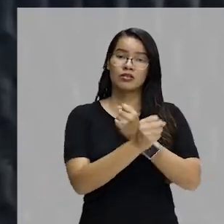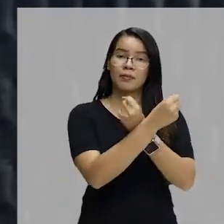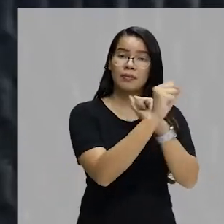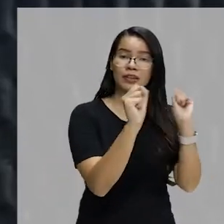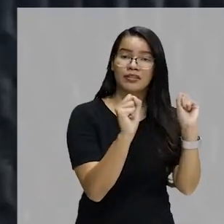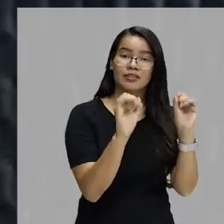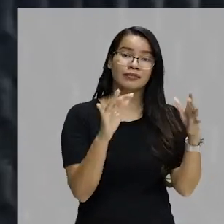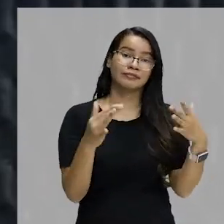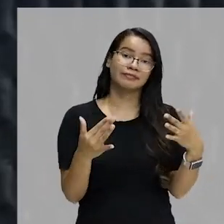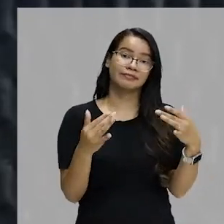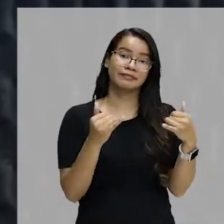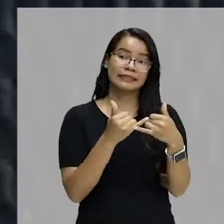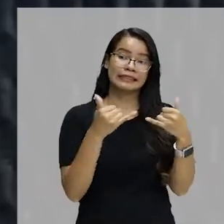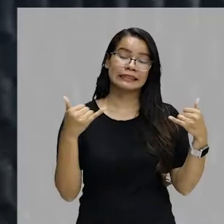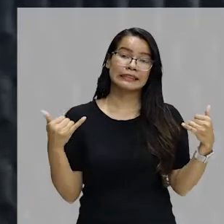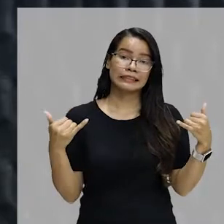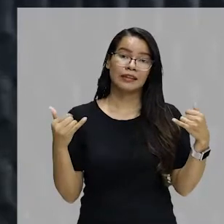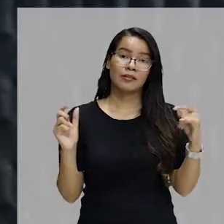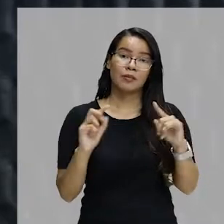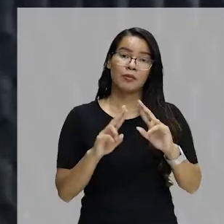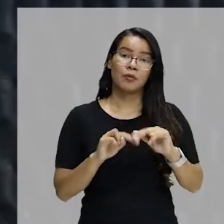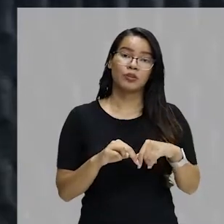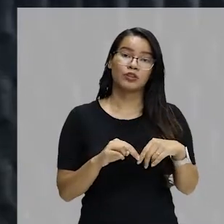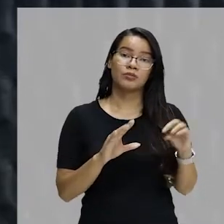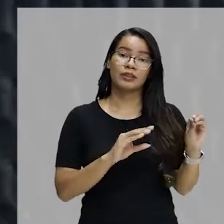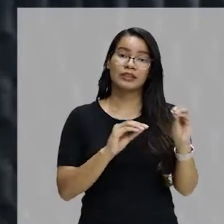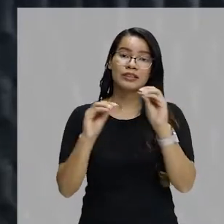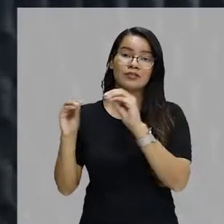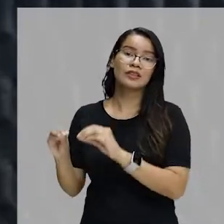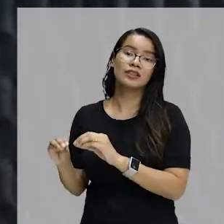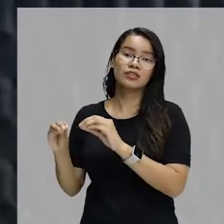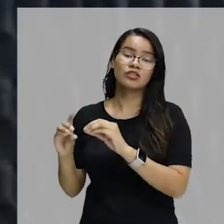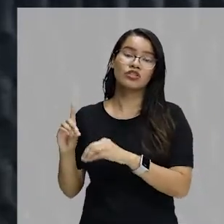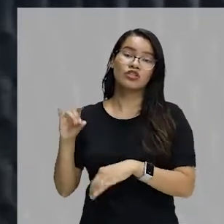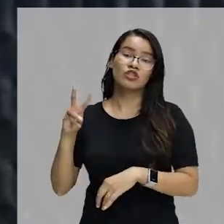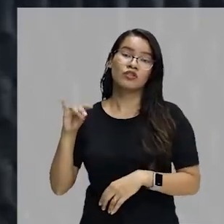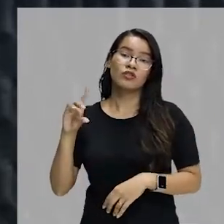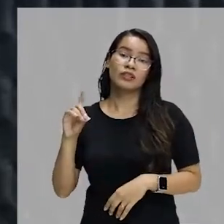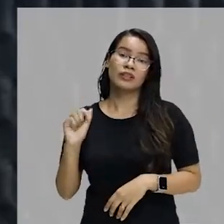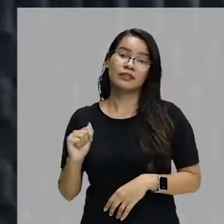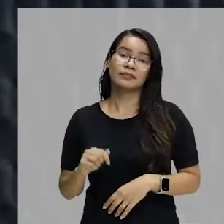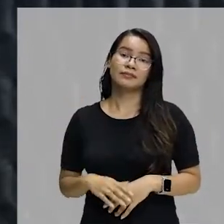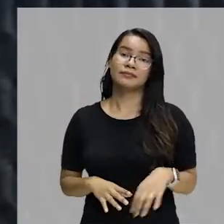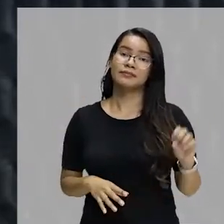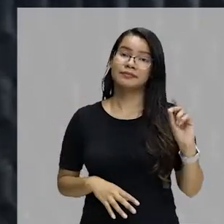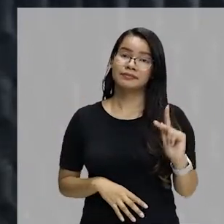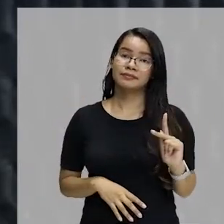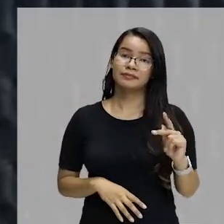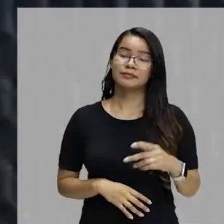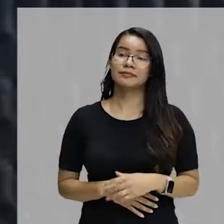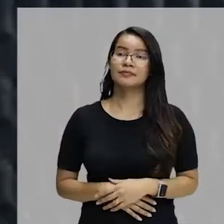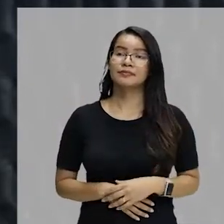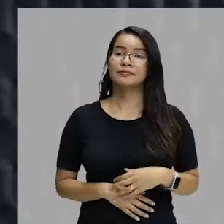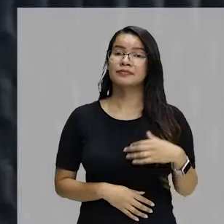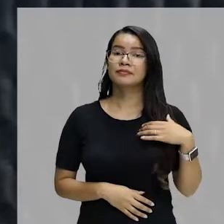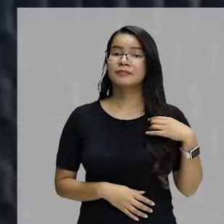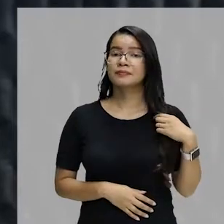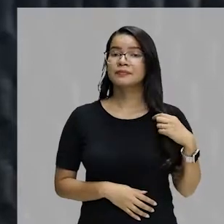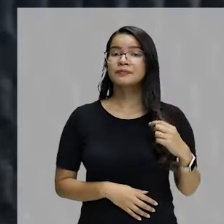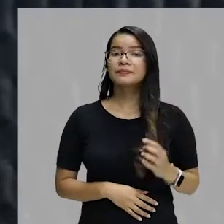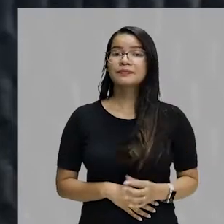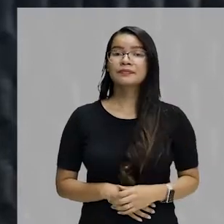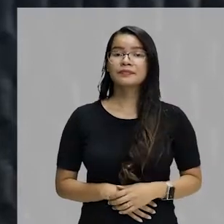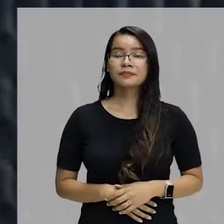através de uma transferência de dívida externa. Ou seja, transferiu parte da sua dívida para o Brasil. De uma forma indireta, isso